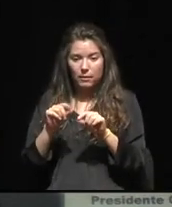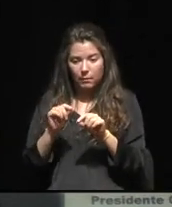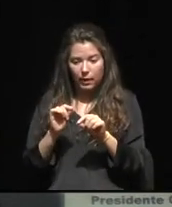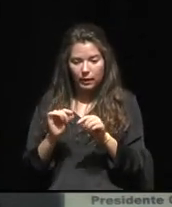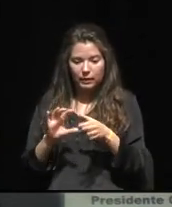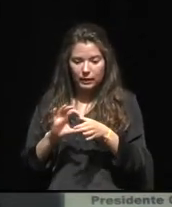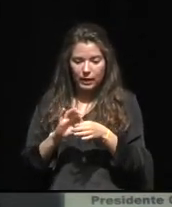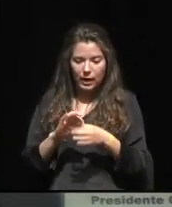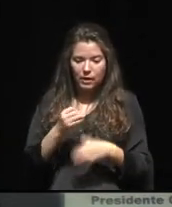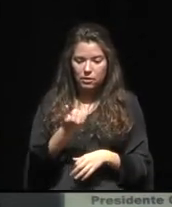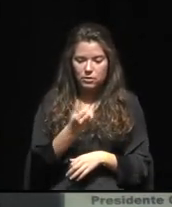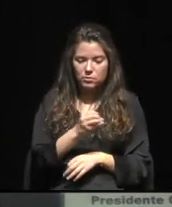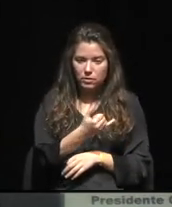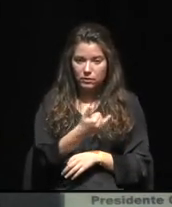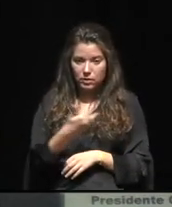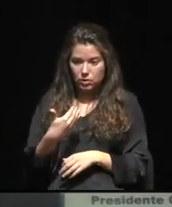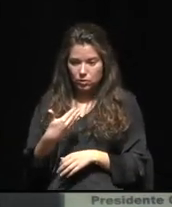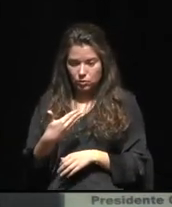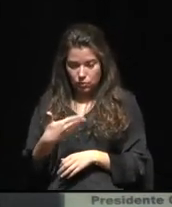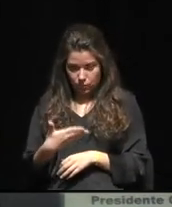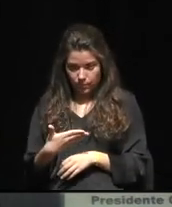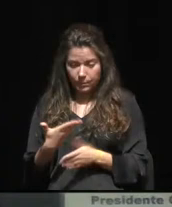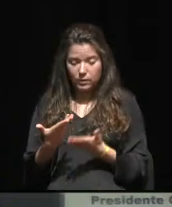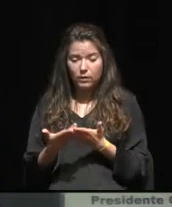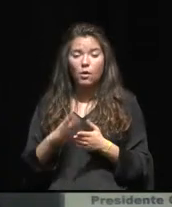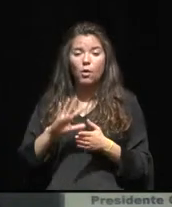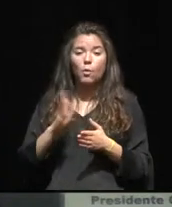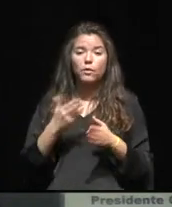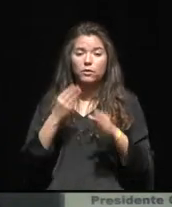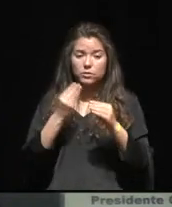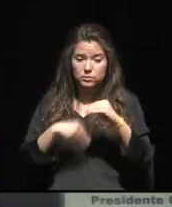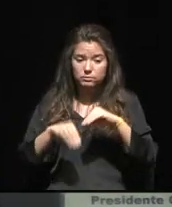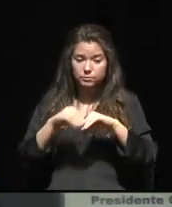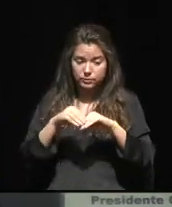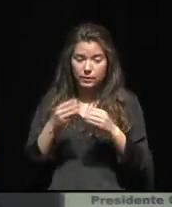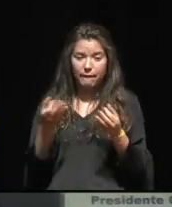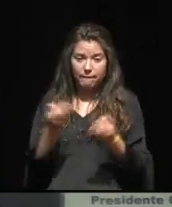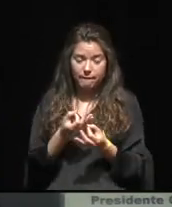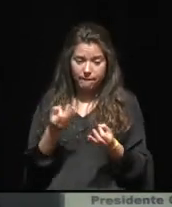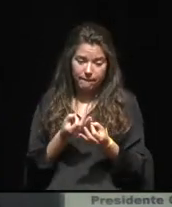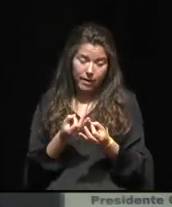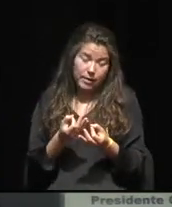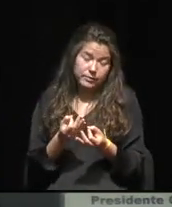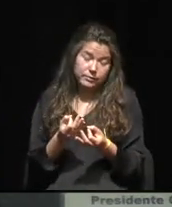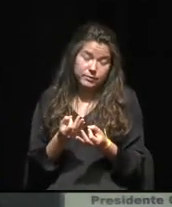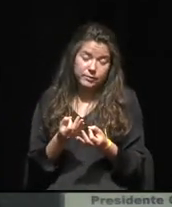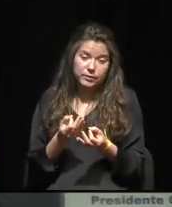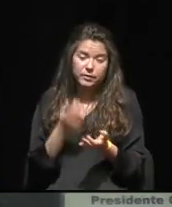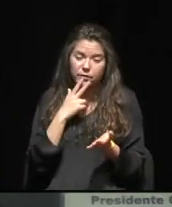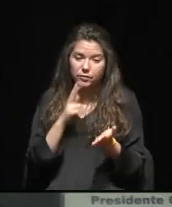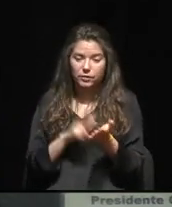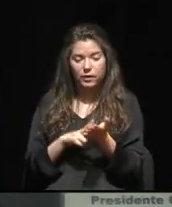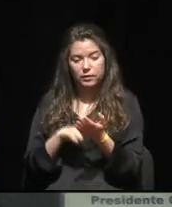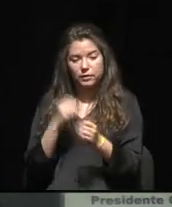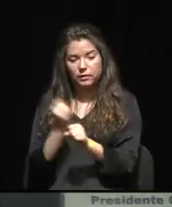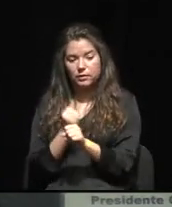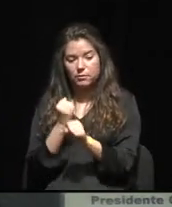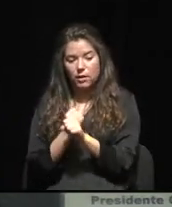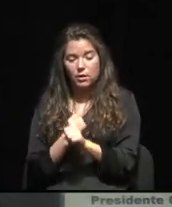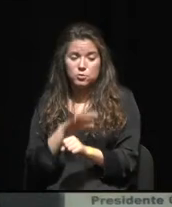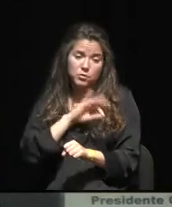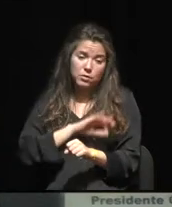retroativo para 21 eh desde que atualizamos isso é verdade que têm surgido outras atividades eh